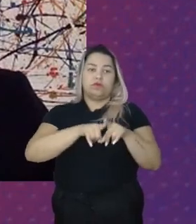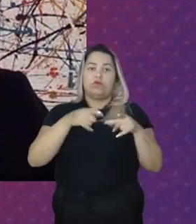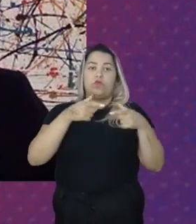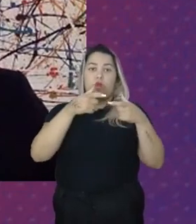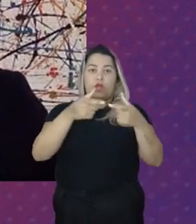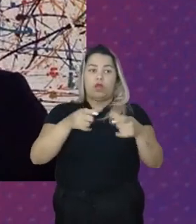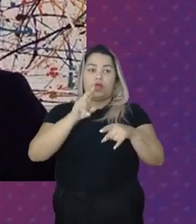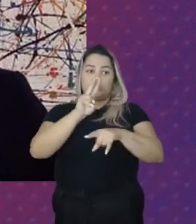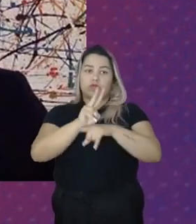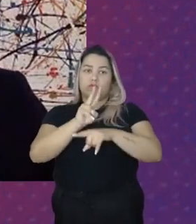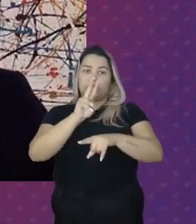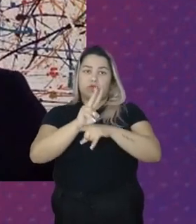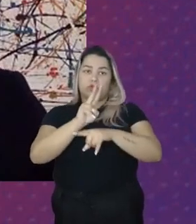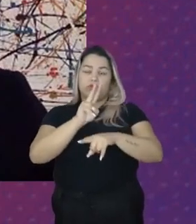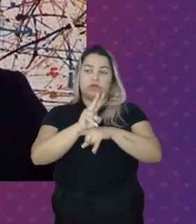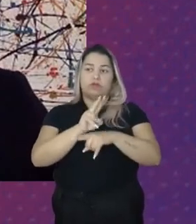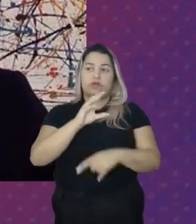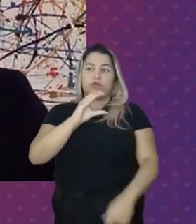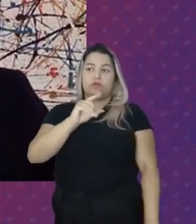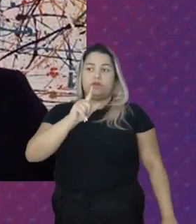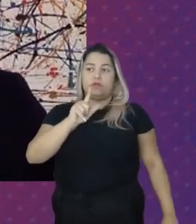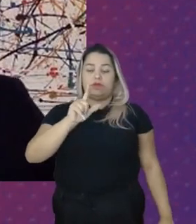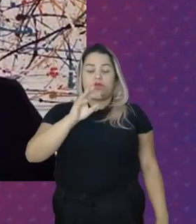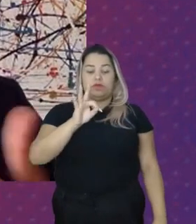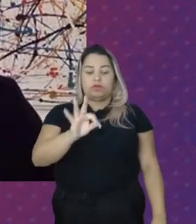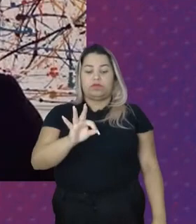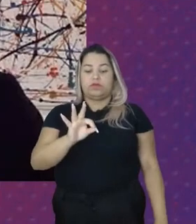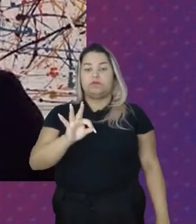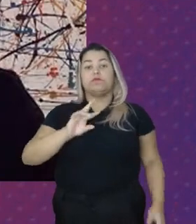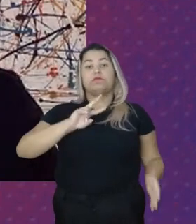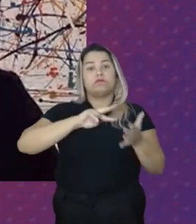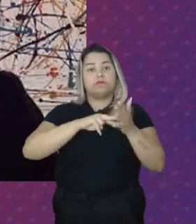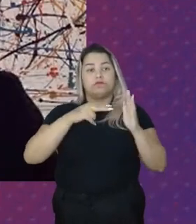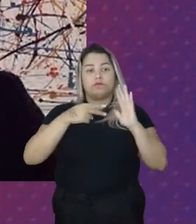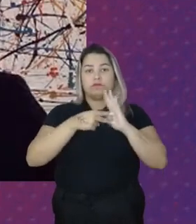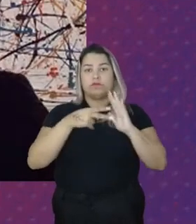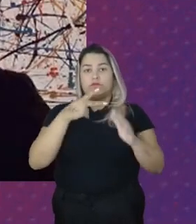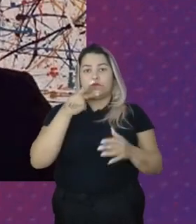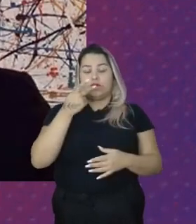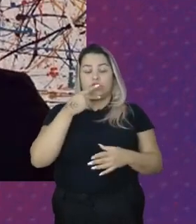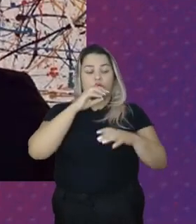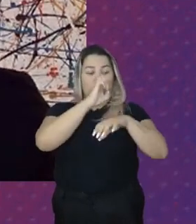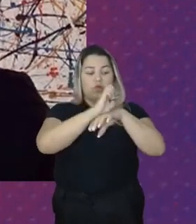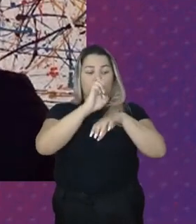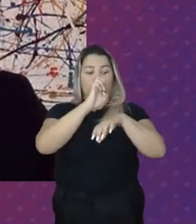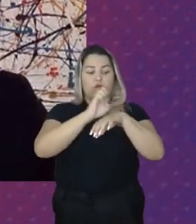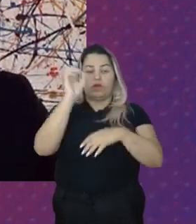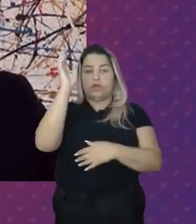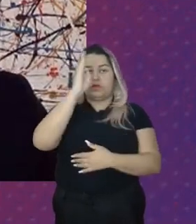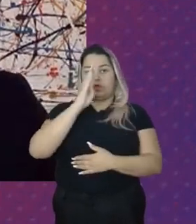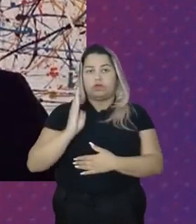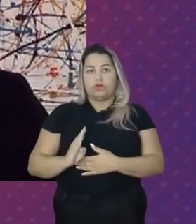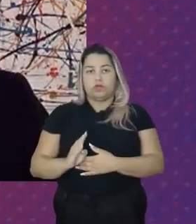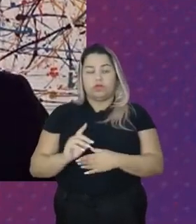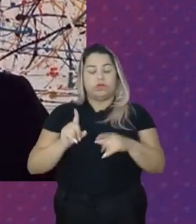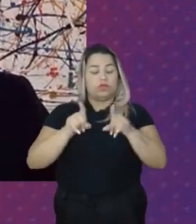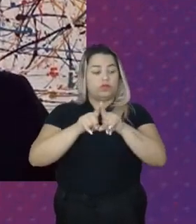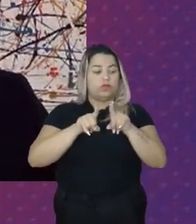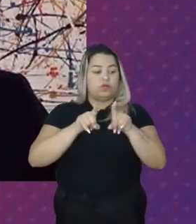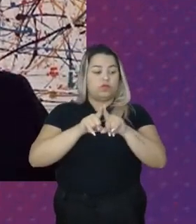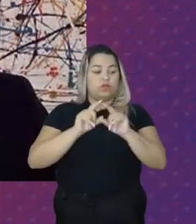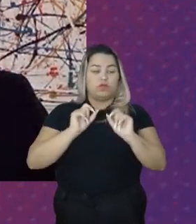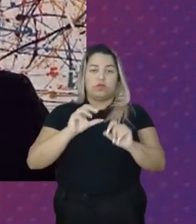de proteção da CLT. Isso significa dizer que o Estado brasileiro, quando da edição